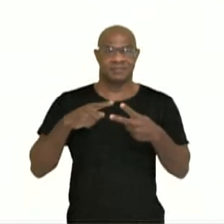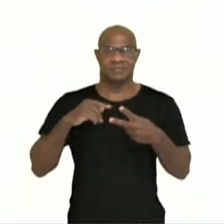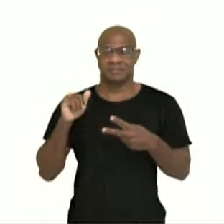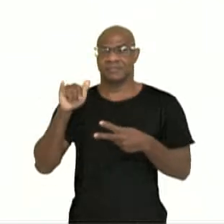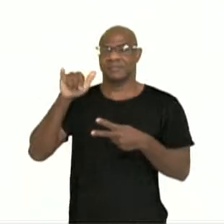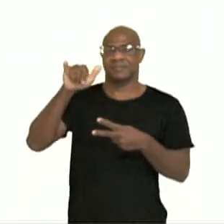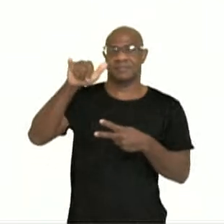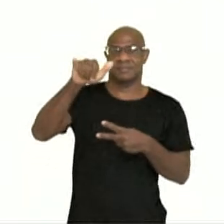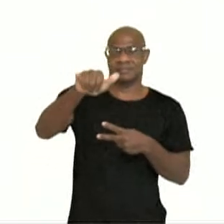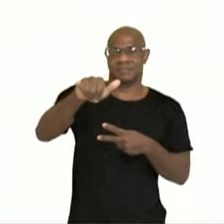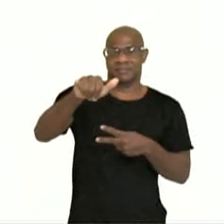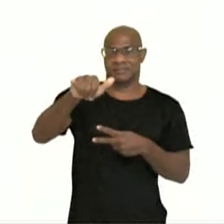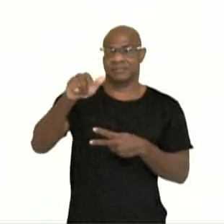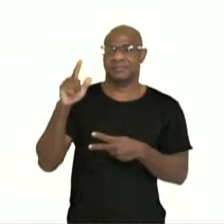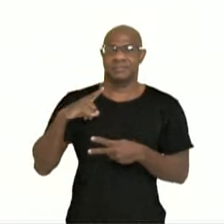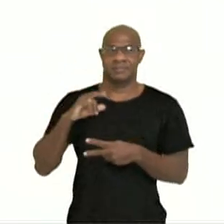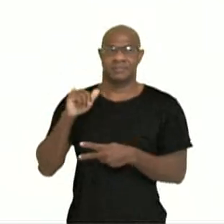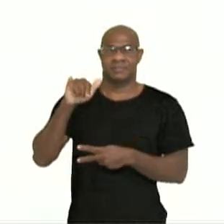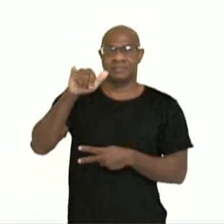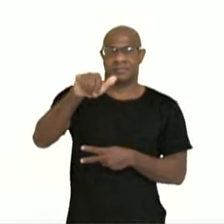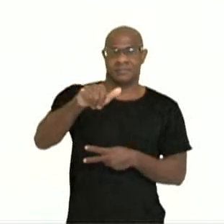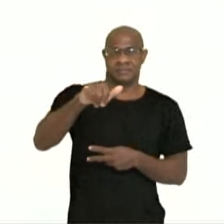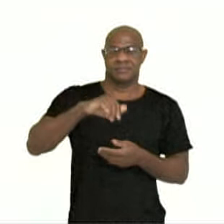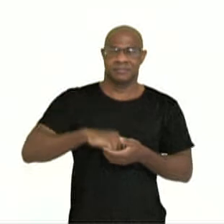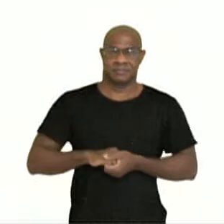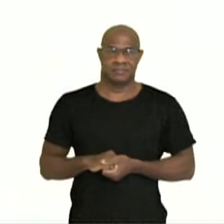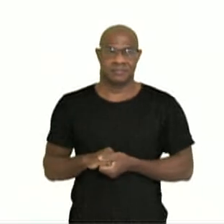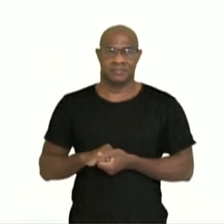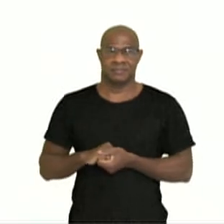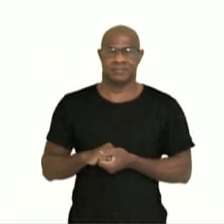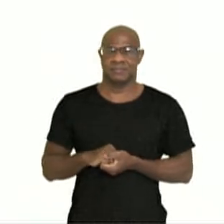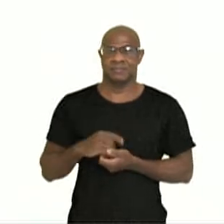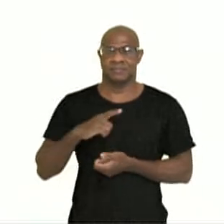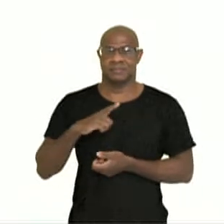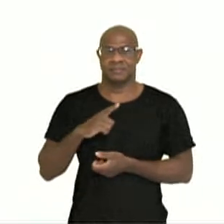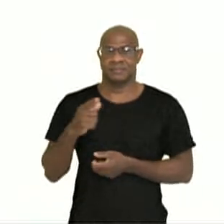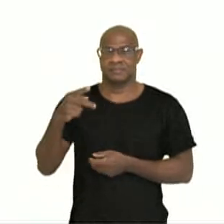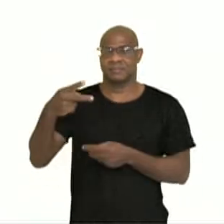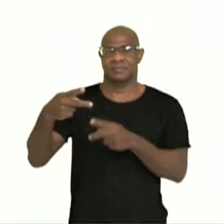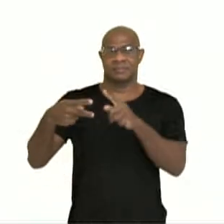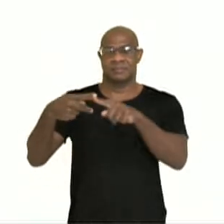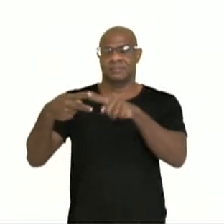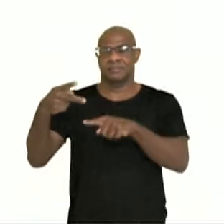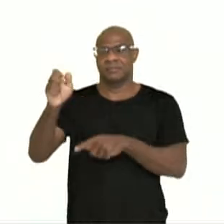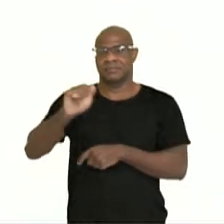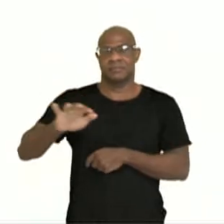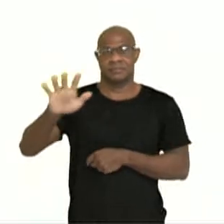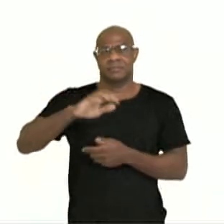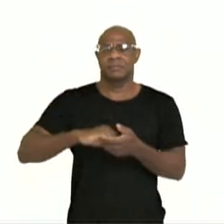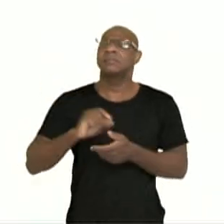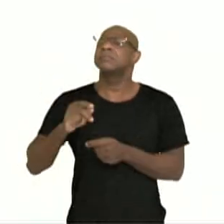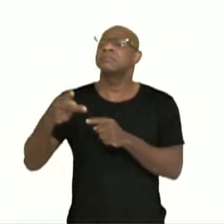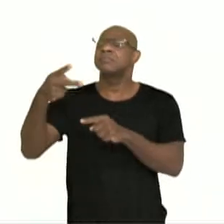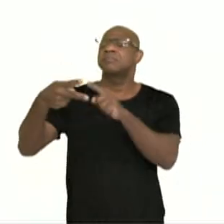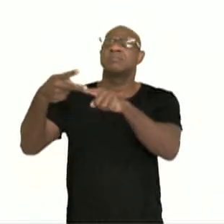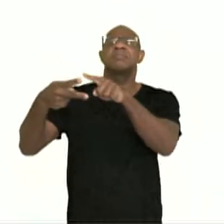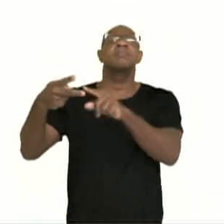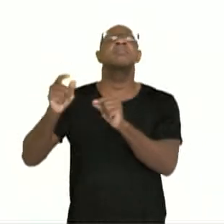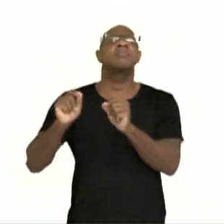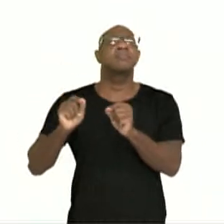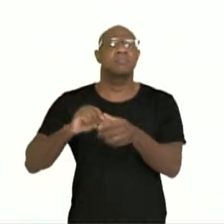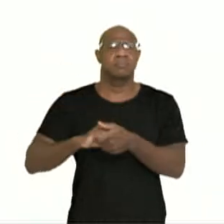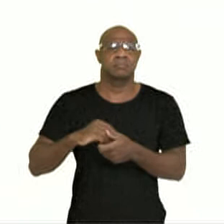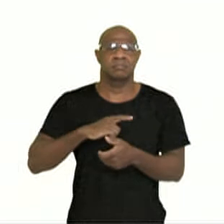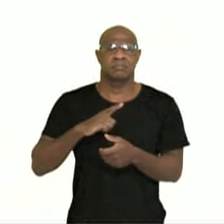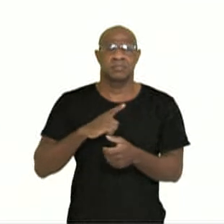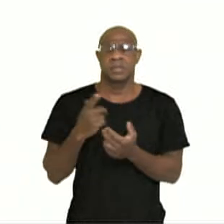um airplane, aircraft, uma aeronave, um avião, né? Então, o que esses dois inventos aqui